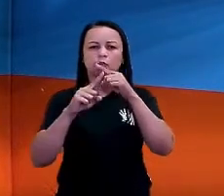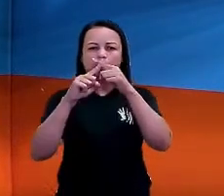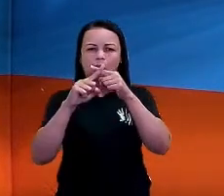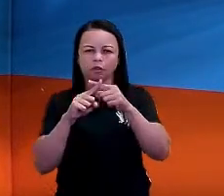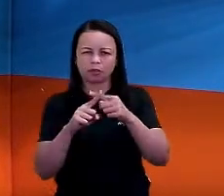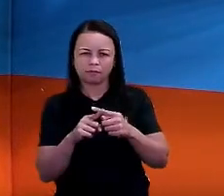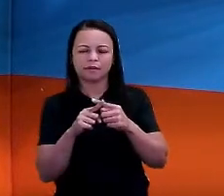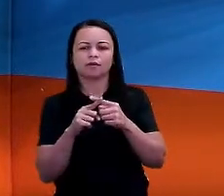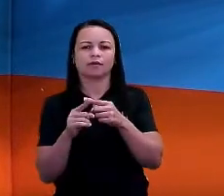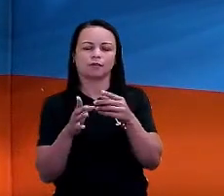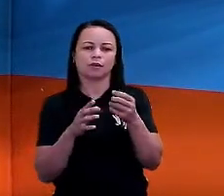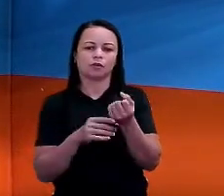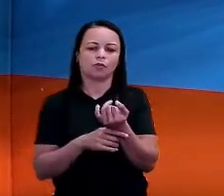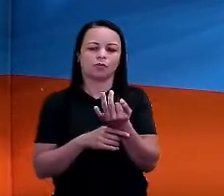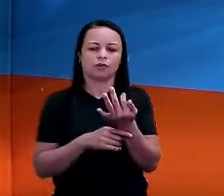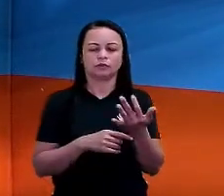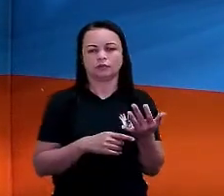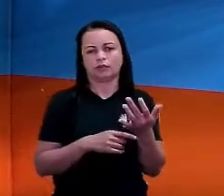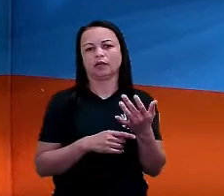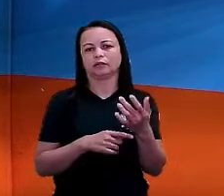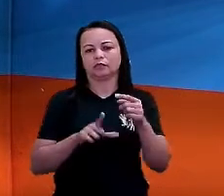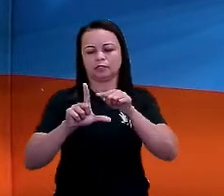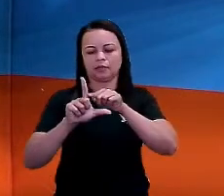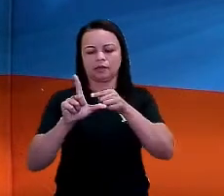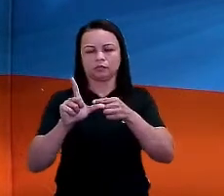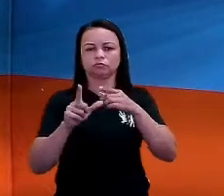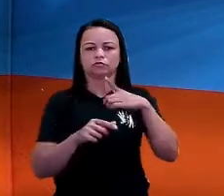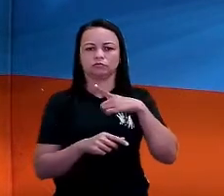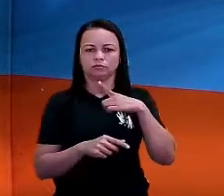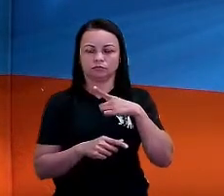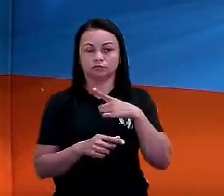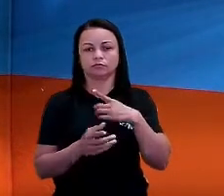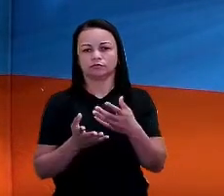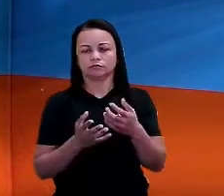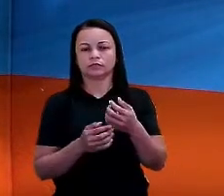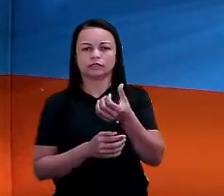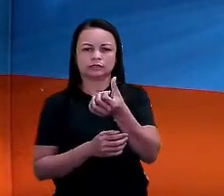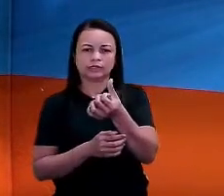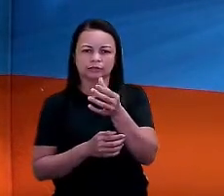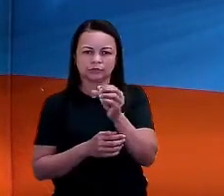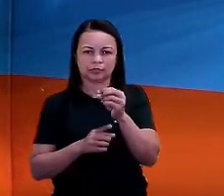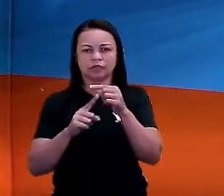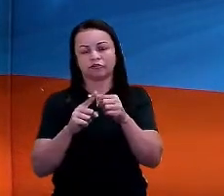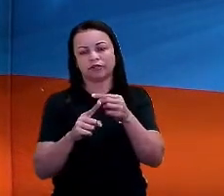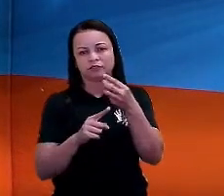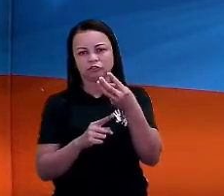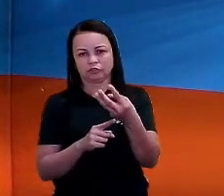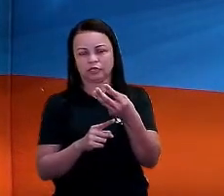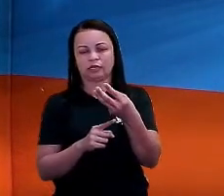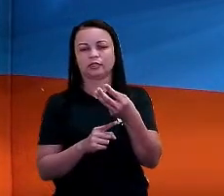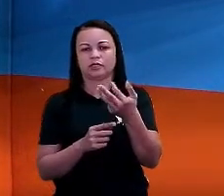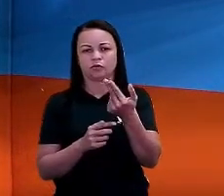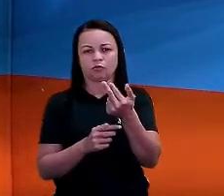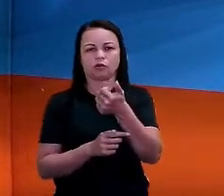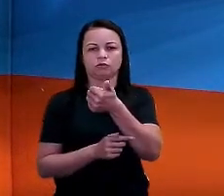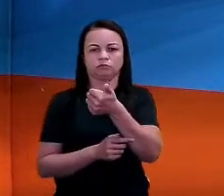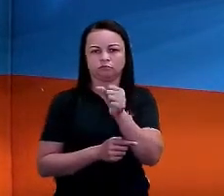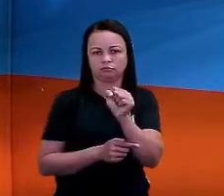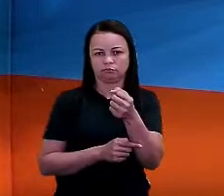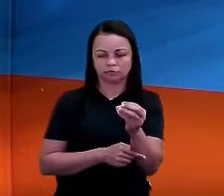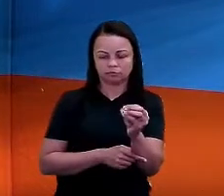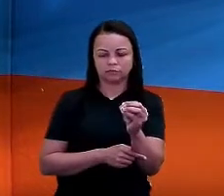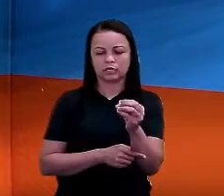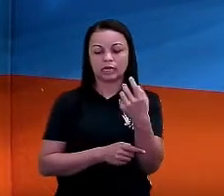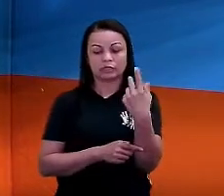pela quantidade de ângulos que tem. Então, 60 vezes 3, como a gente fez, 180, né? Então,